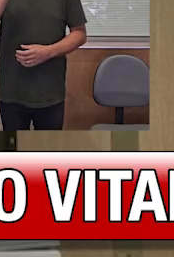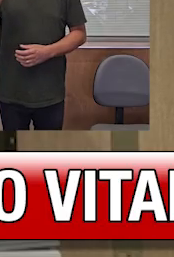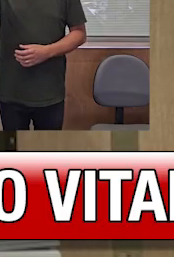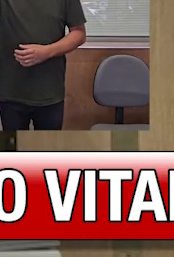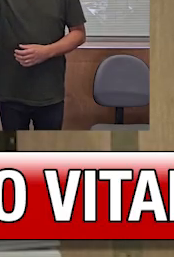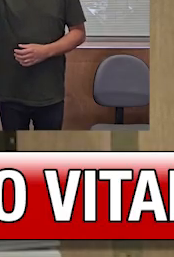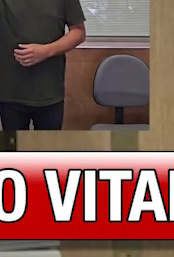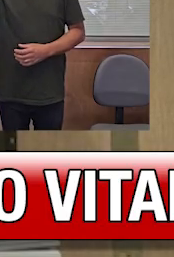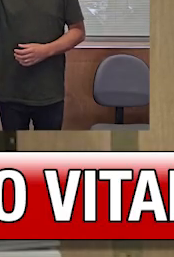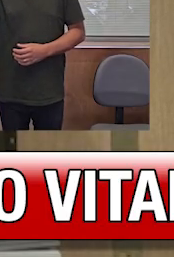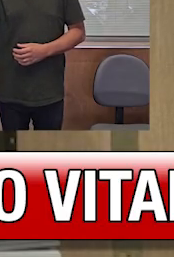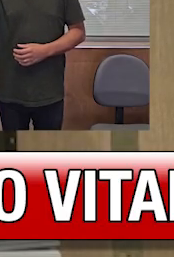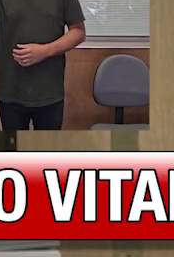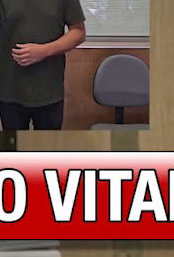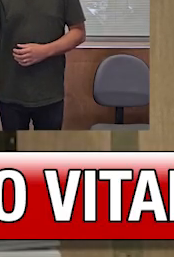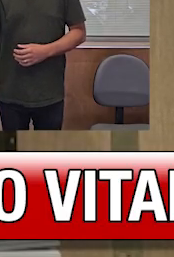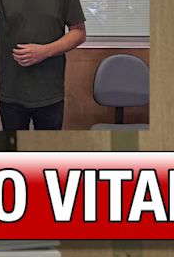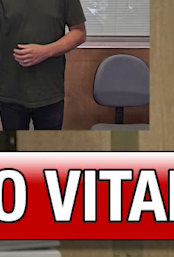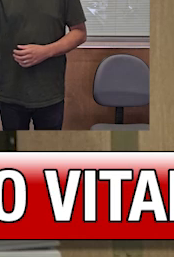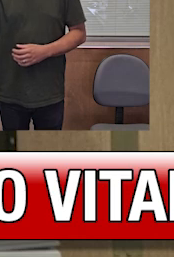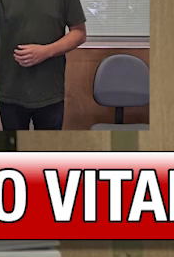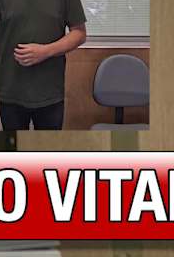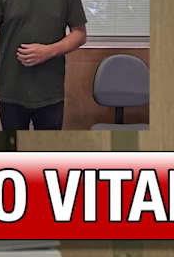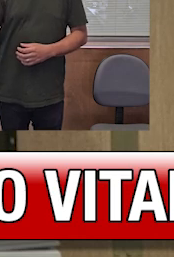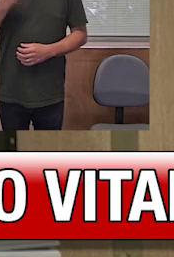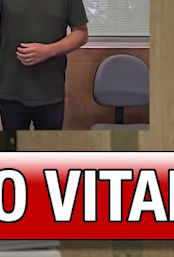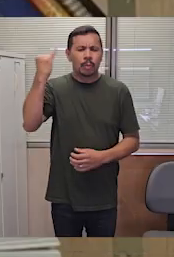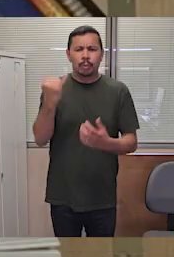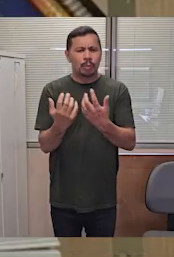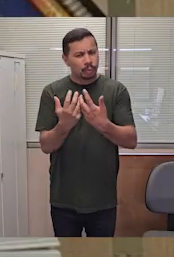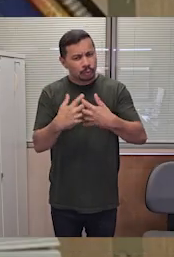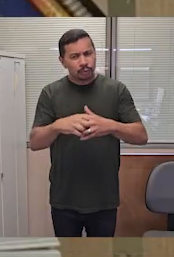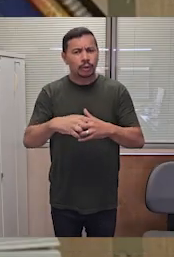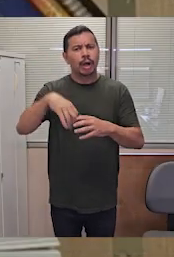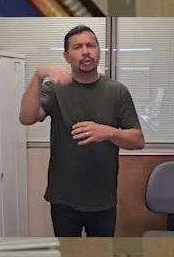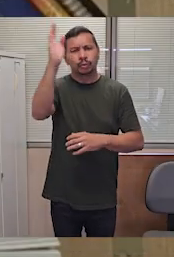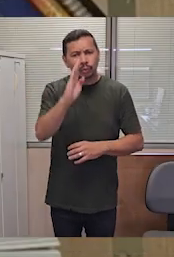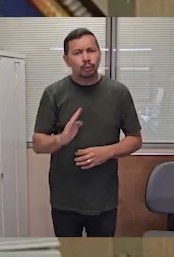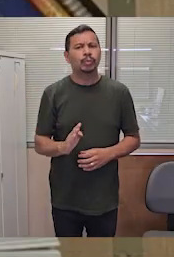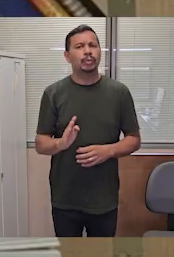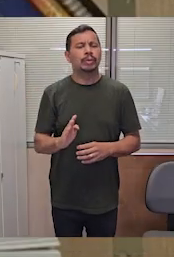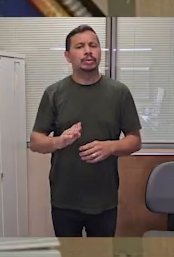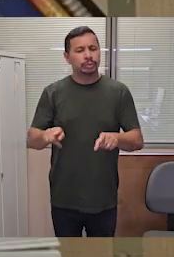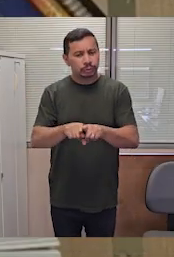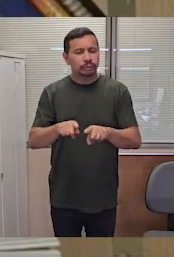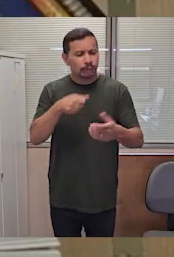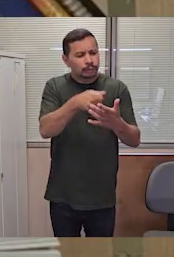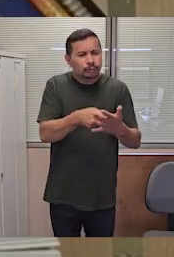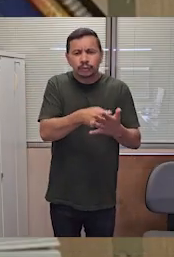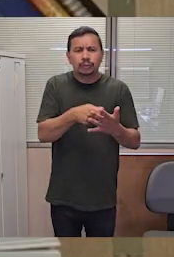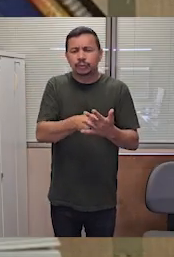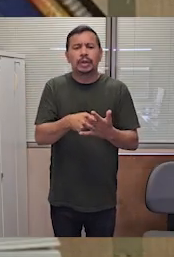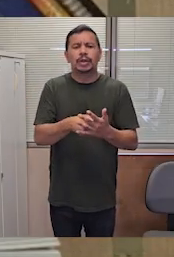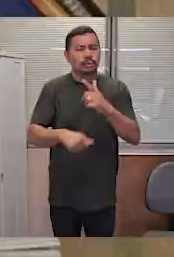Conrado Del Papa, mais conhecido como Papão, foi uma das figuras mais marcantes do movimento sindical e político brasileiro. Defensor